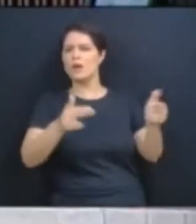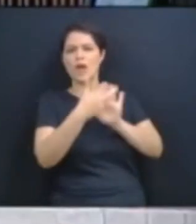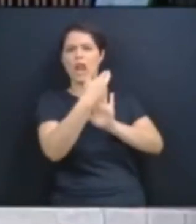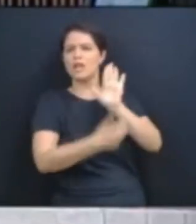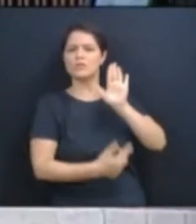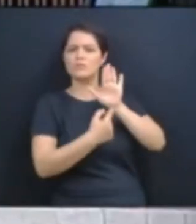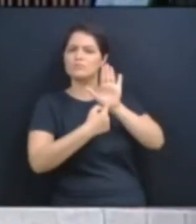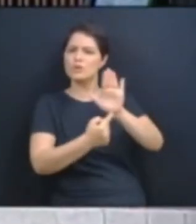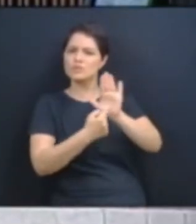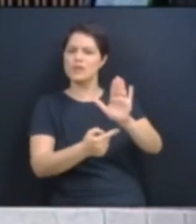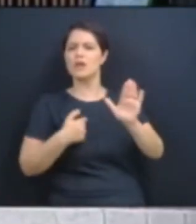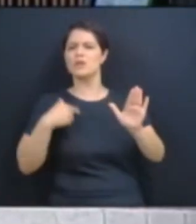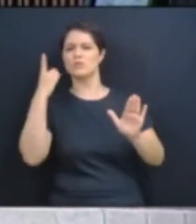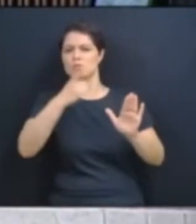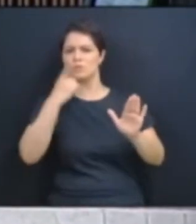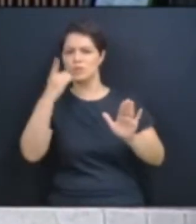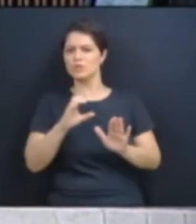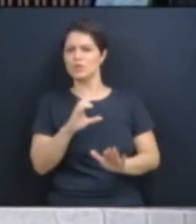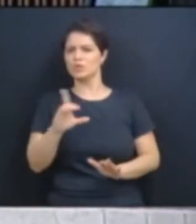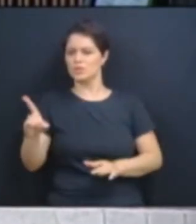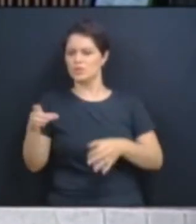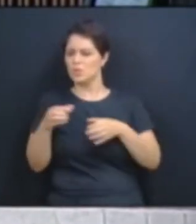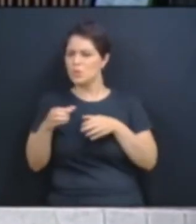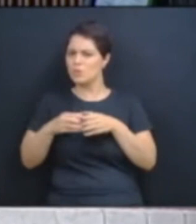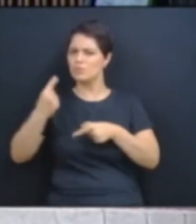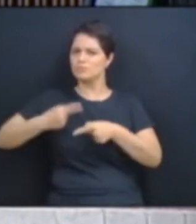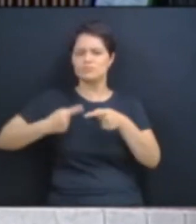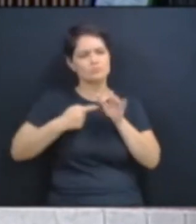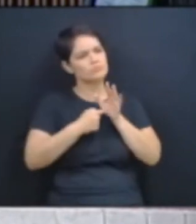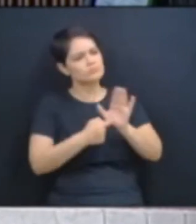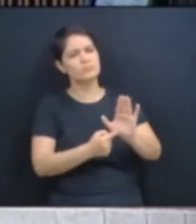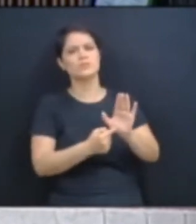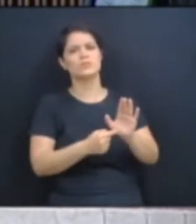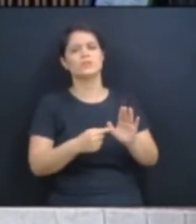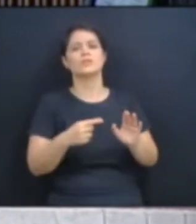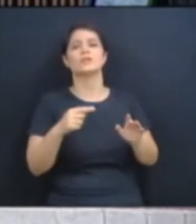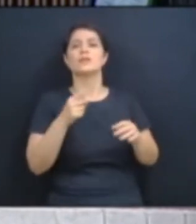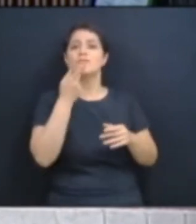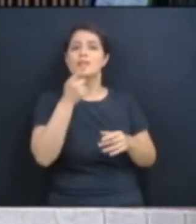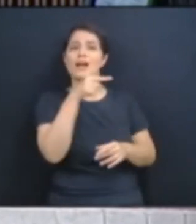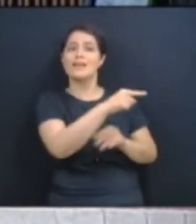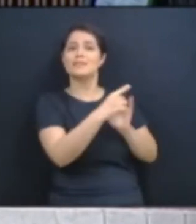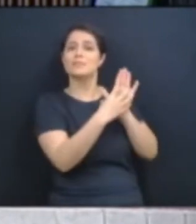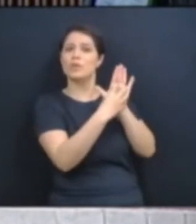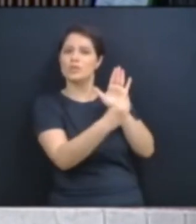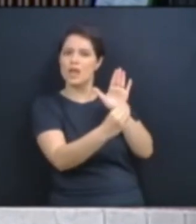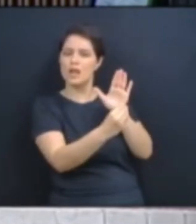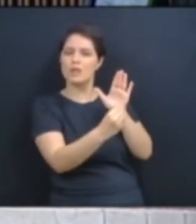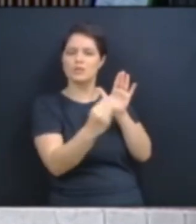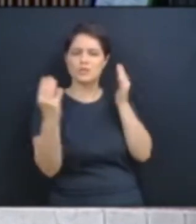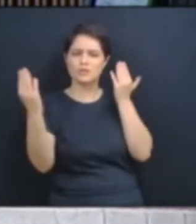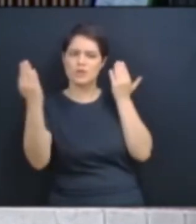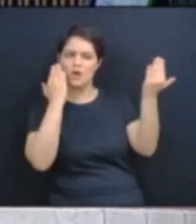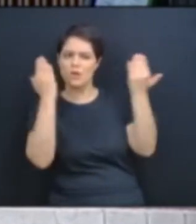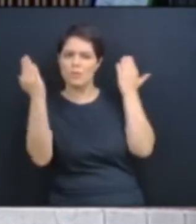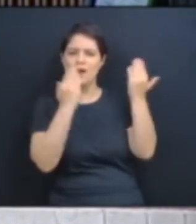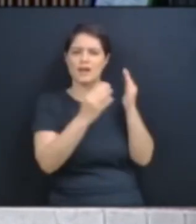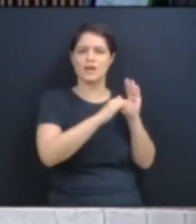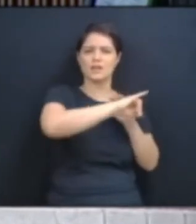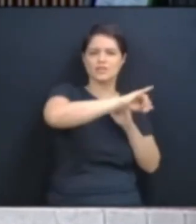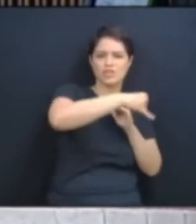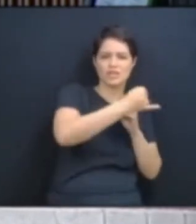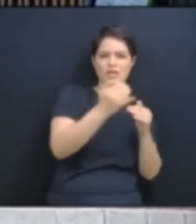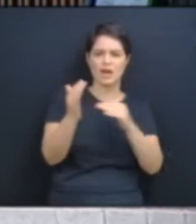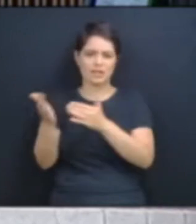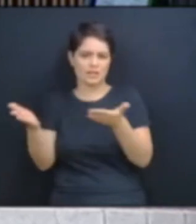deputado, como coordenador da frente, e dizer que esse modelo teve avanços importantes de 1º de janeiro para cá, mas ainda não é o que